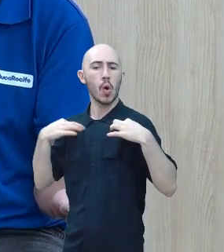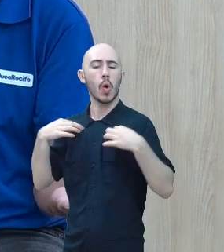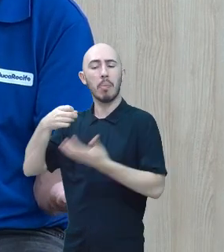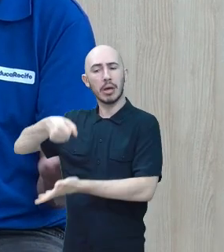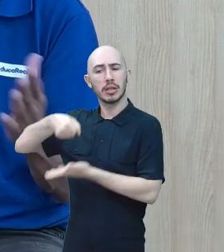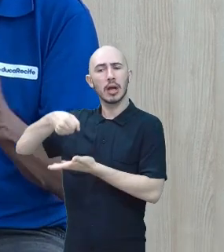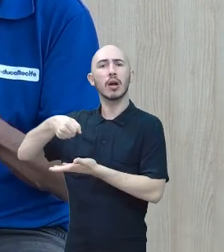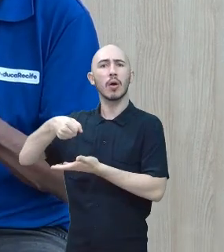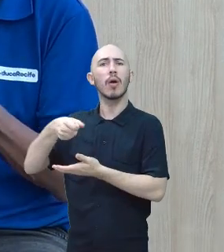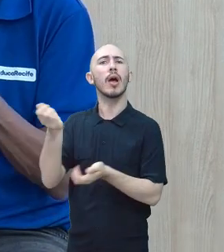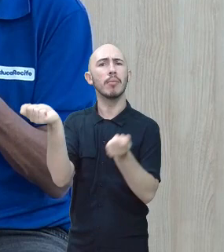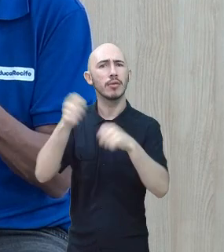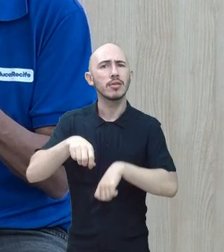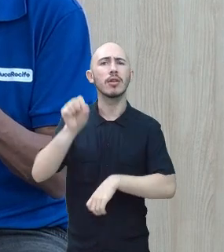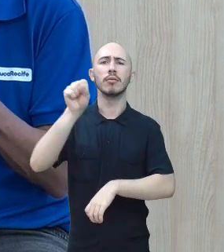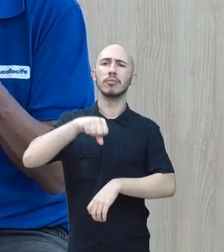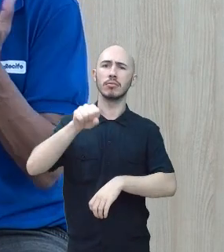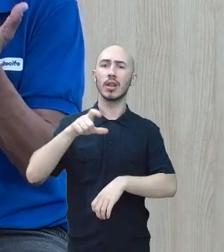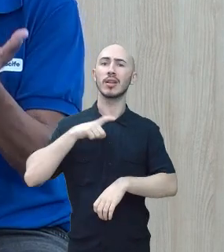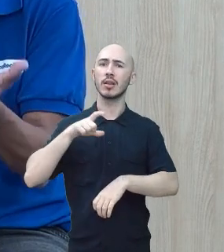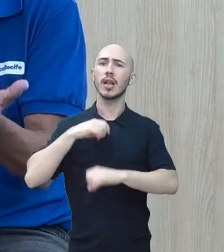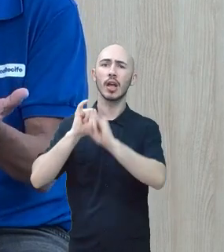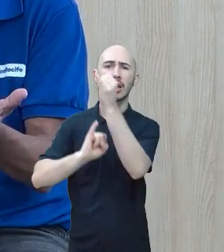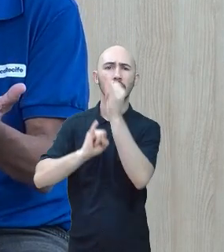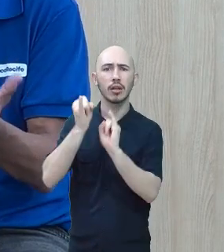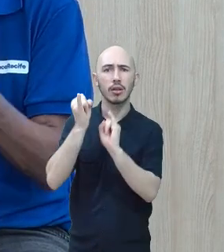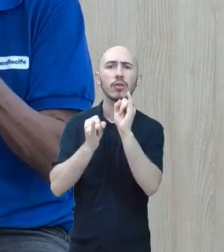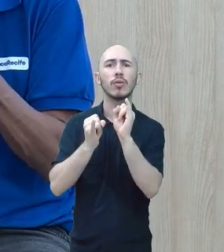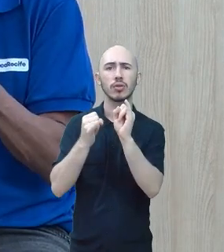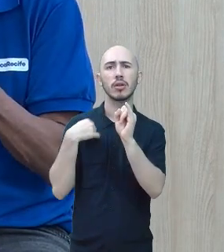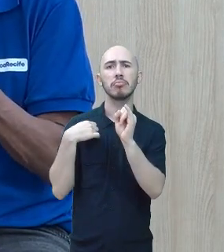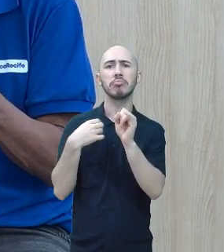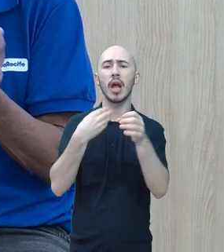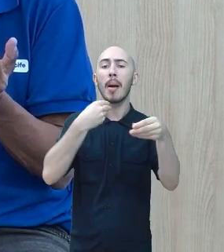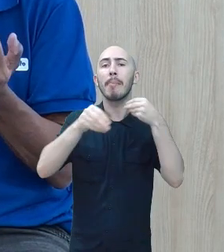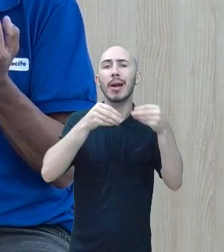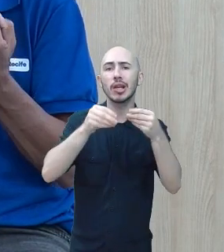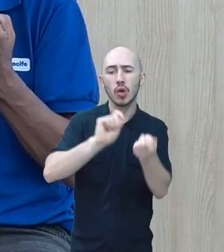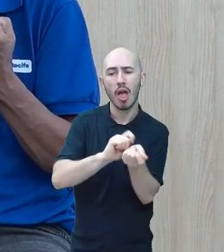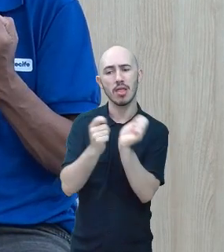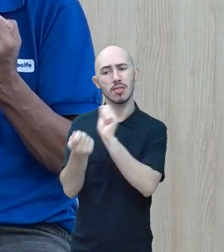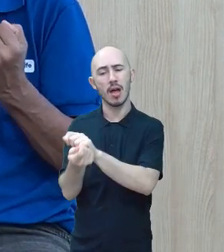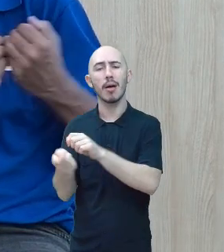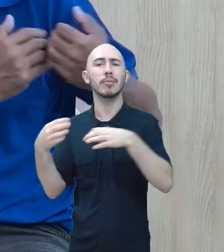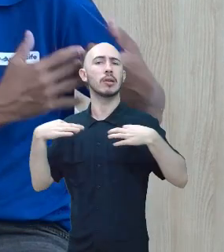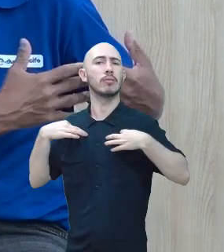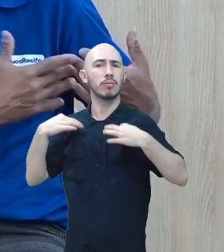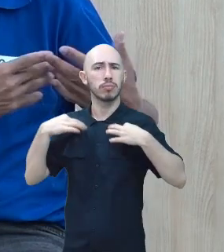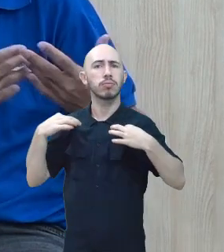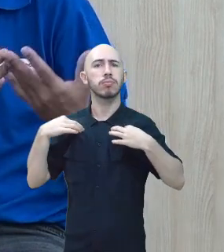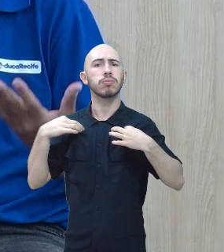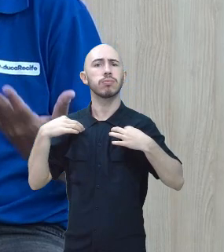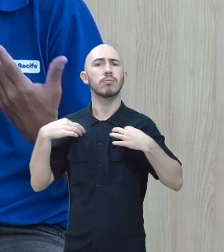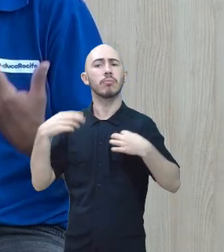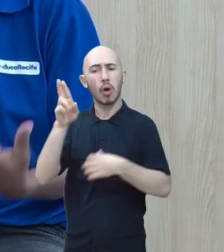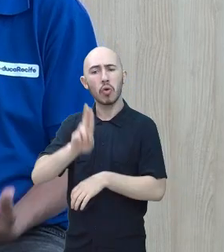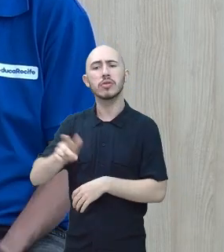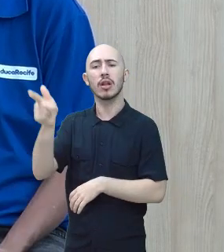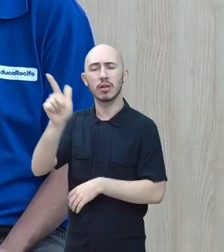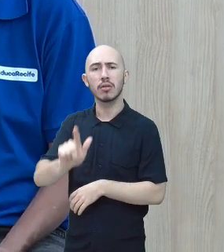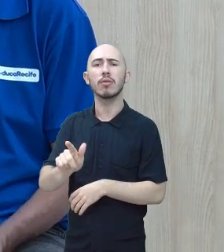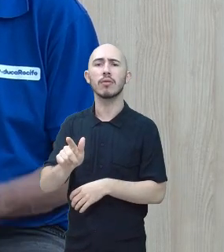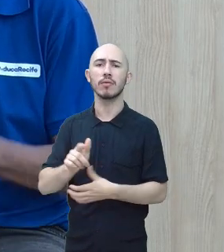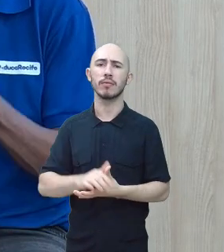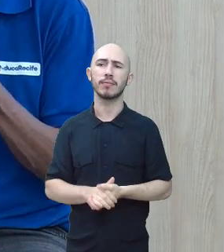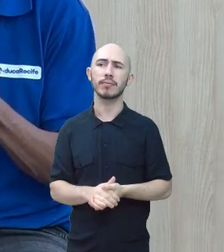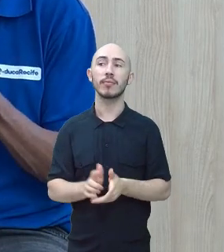sacolas. Já existe a indústria do plásticos sendo formadas para que essas camisas sejam reutilizadas, você poder